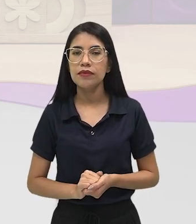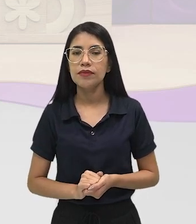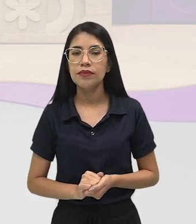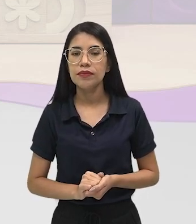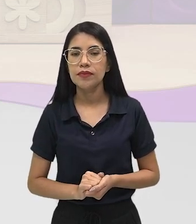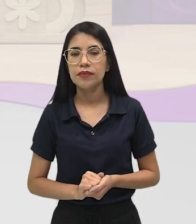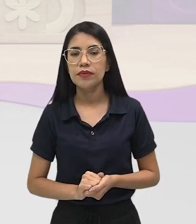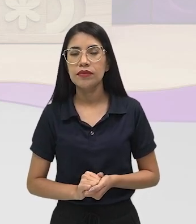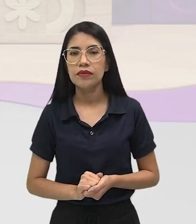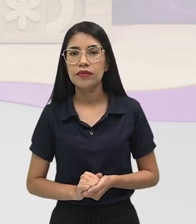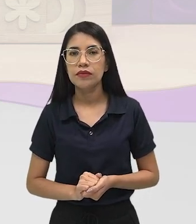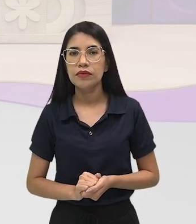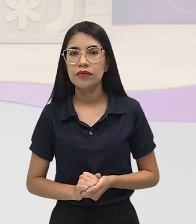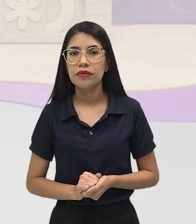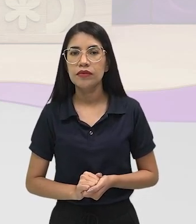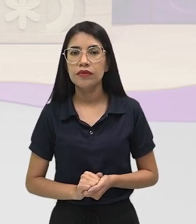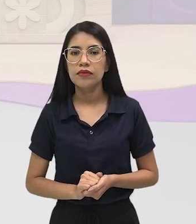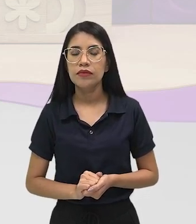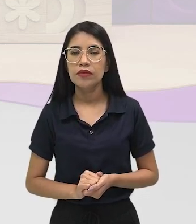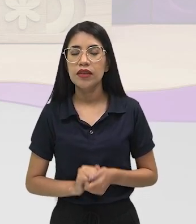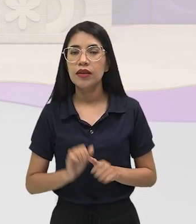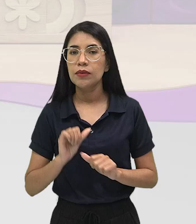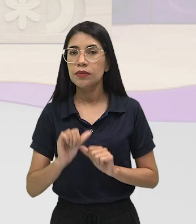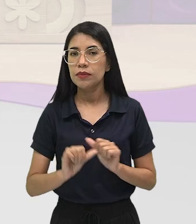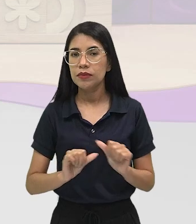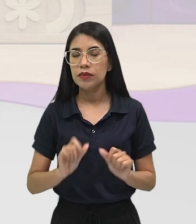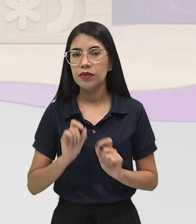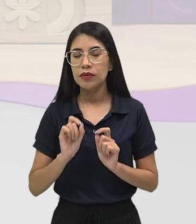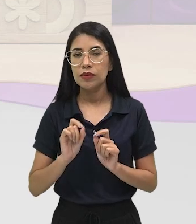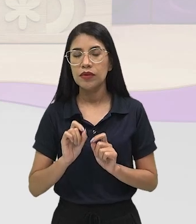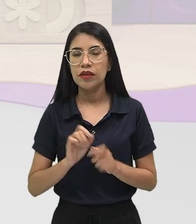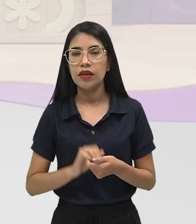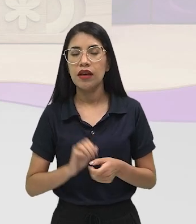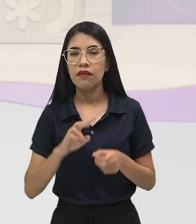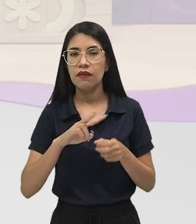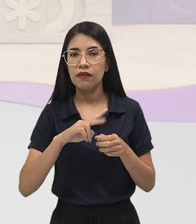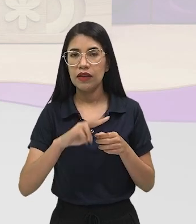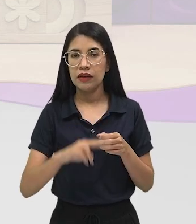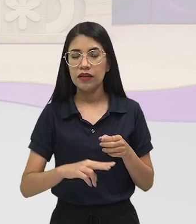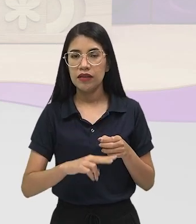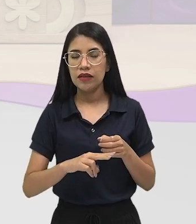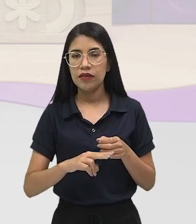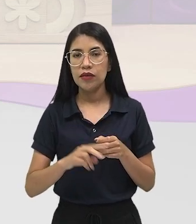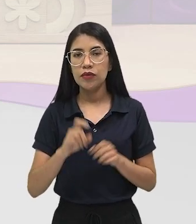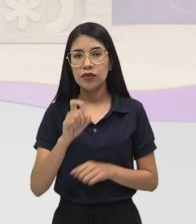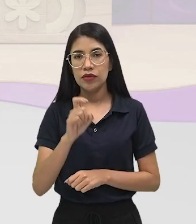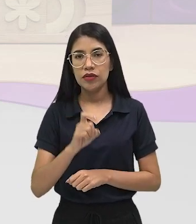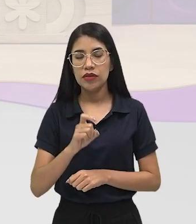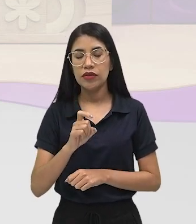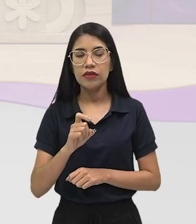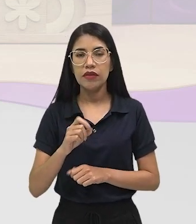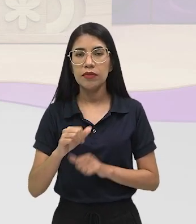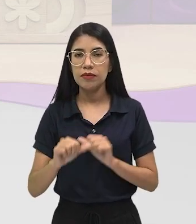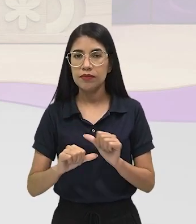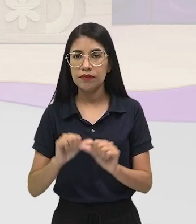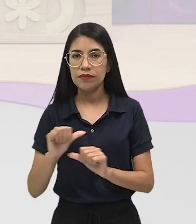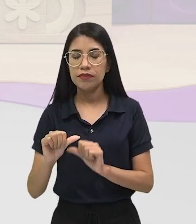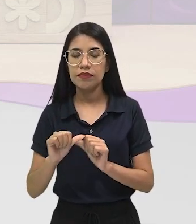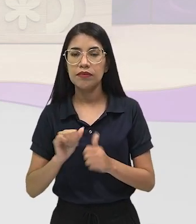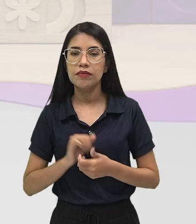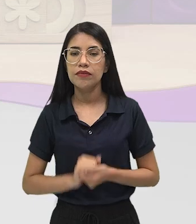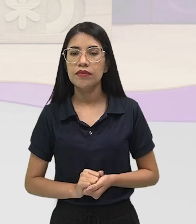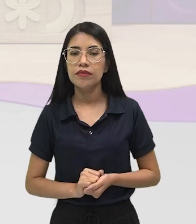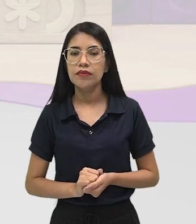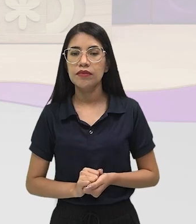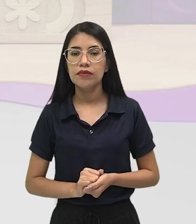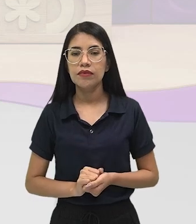constante. E o que vai modificar aqui? Qual é a variável? A variável x. Vimos